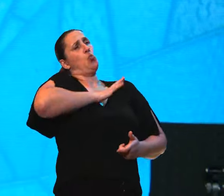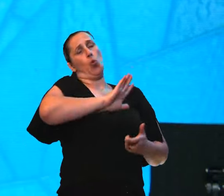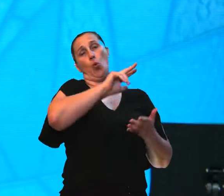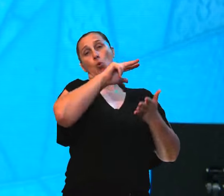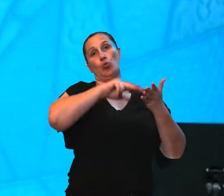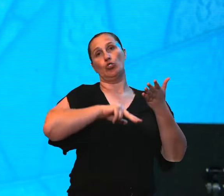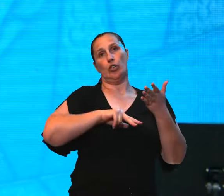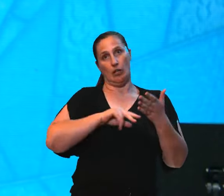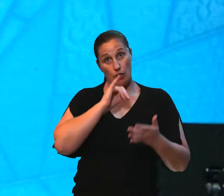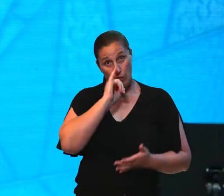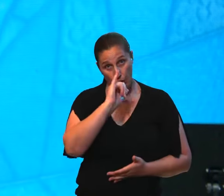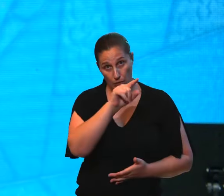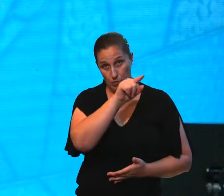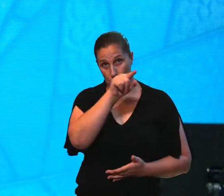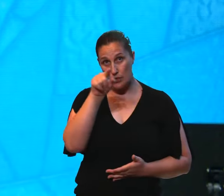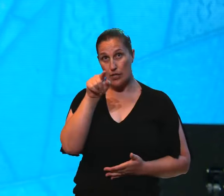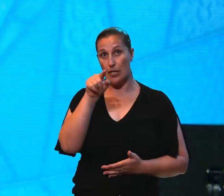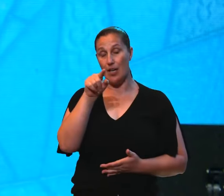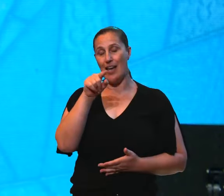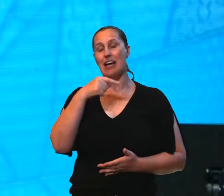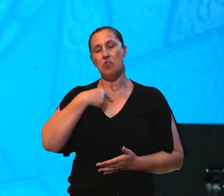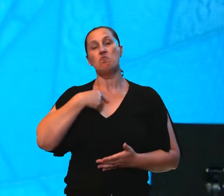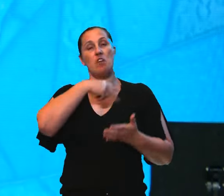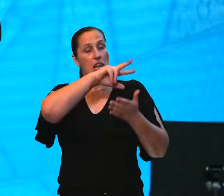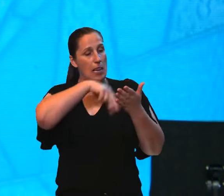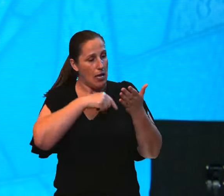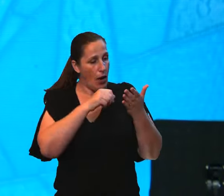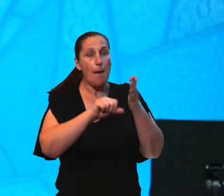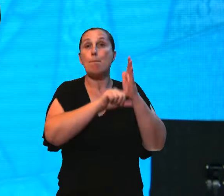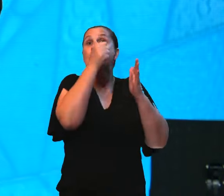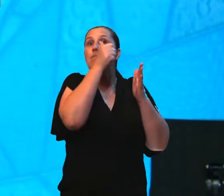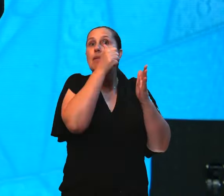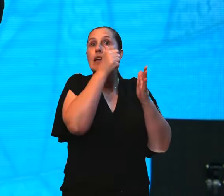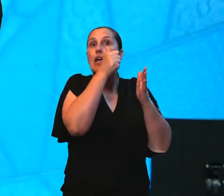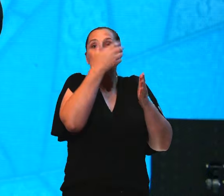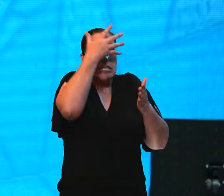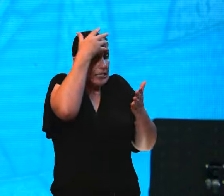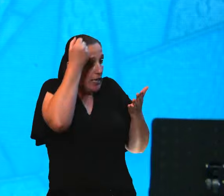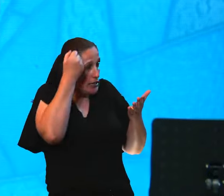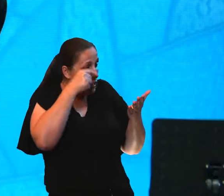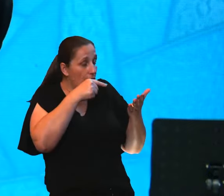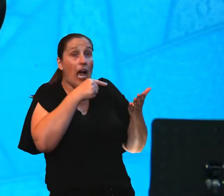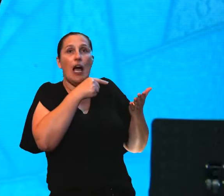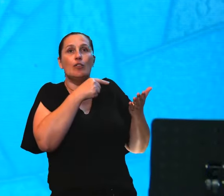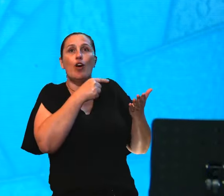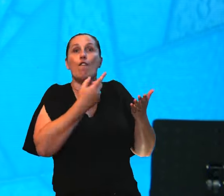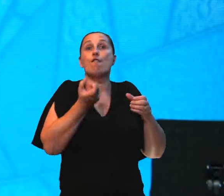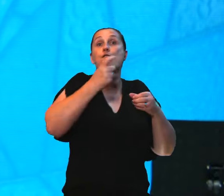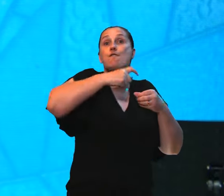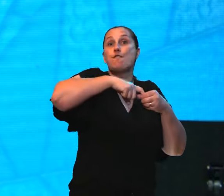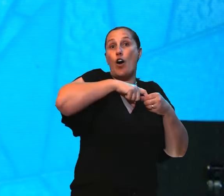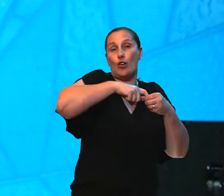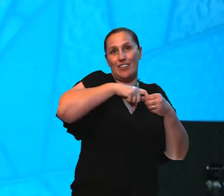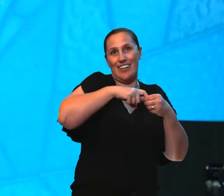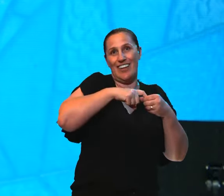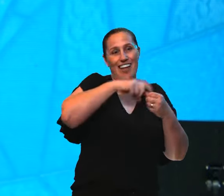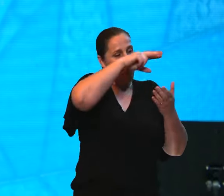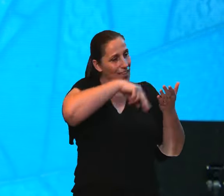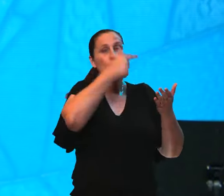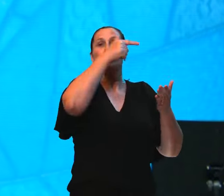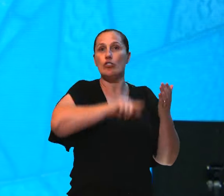dizer uma coisa elas dizem assim eu leio a primeira página chega na última linha esqueci do que esqueci tudo que tá em cima desanimo não leio mais